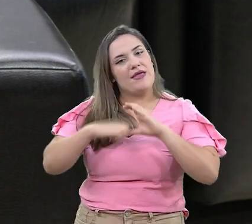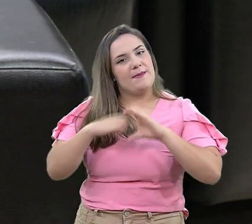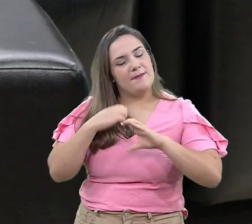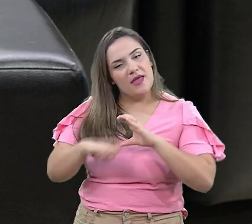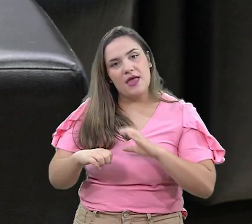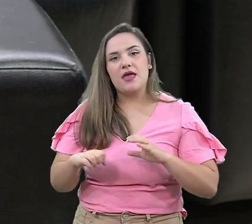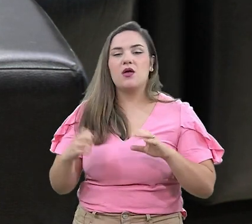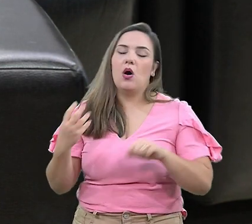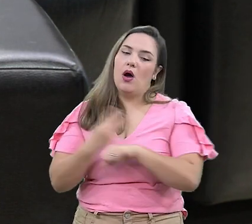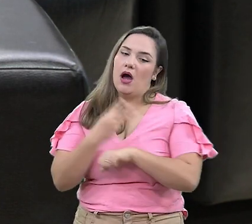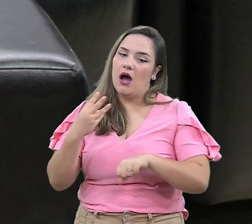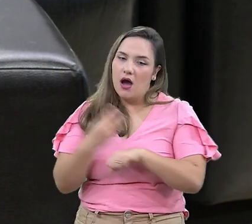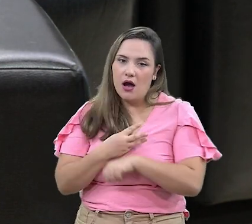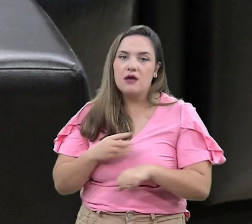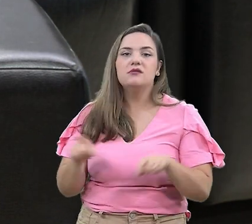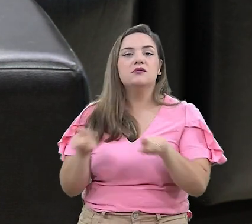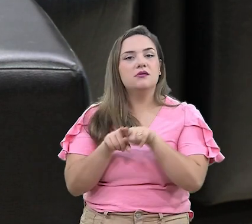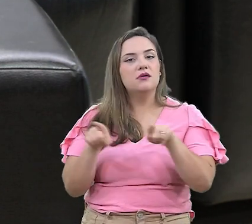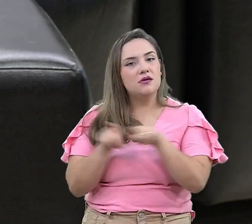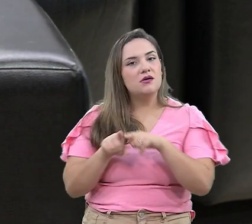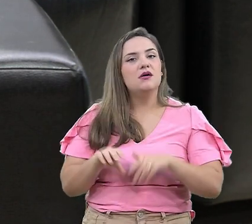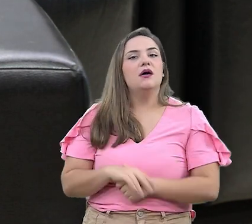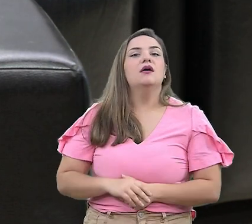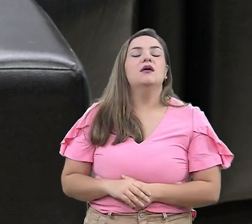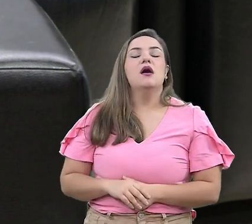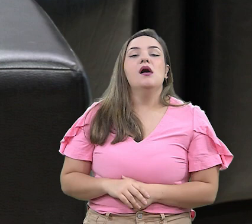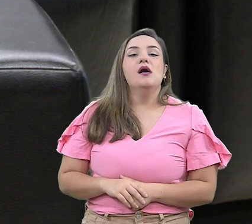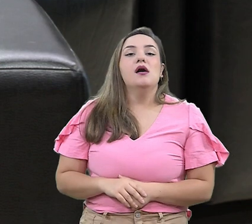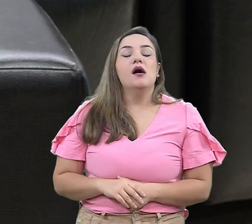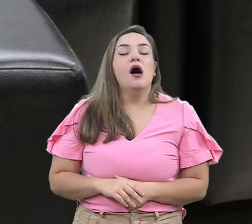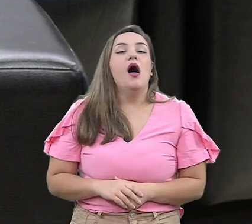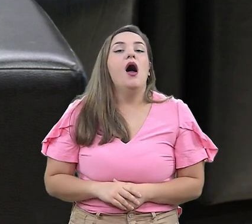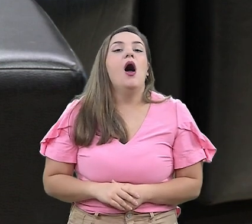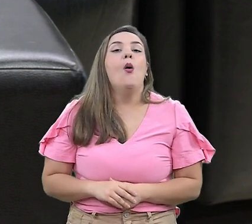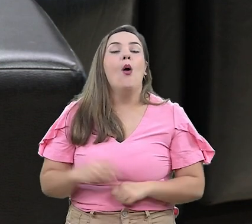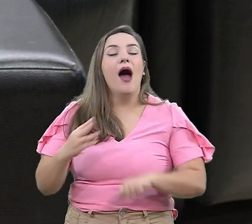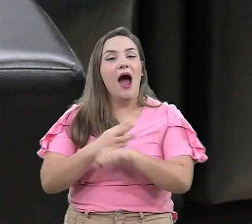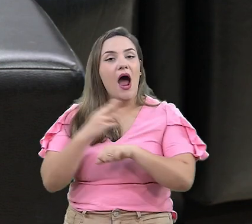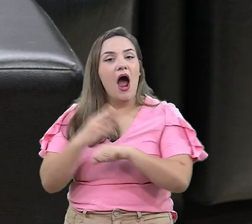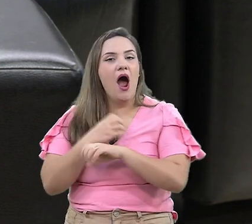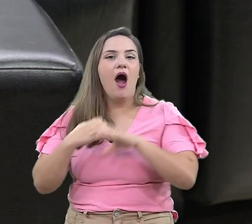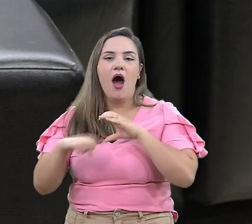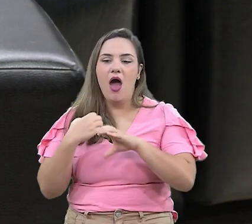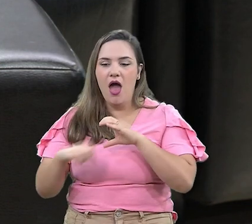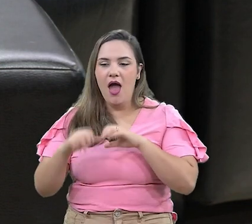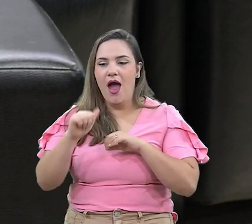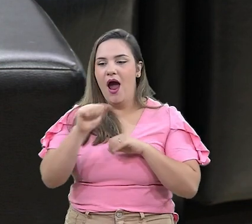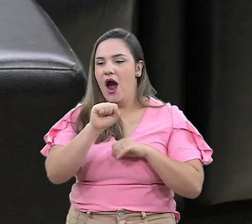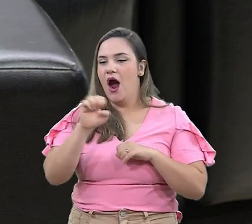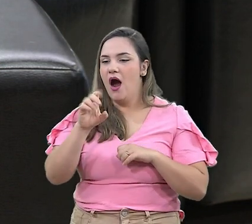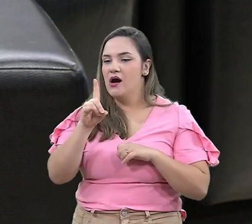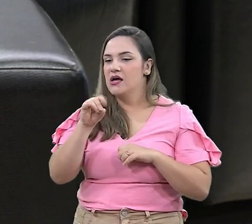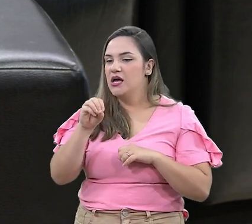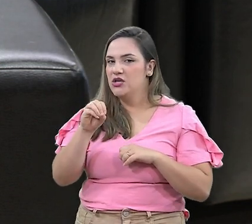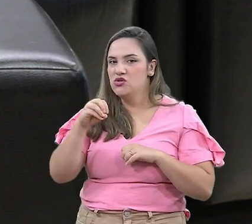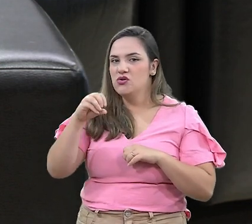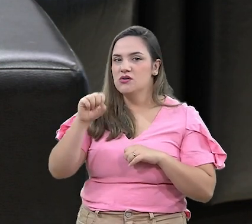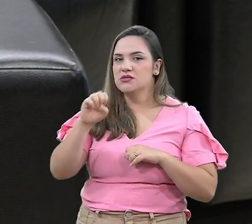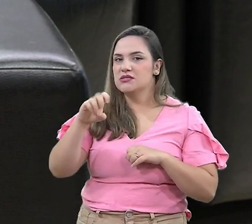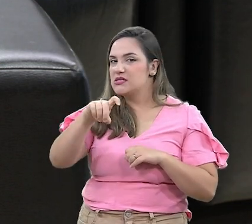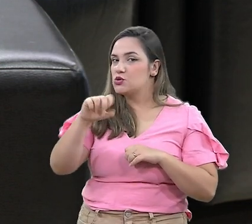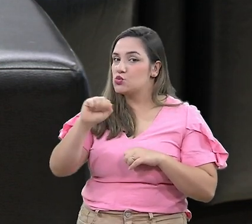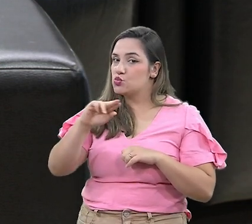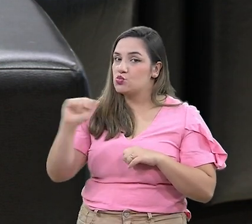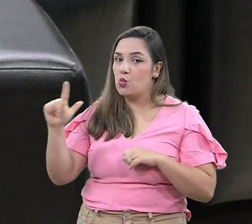em e-mails, WhatsApp, e o WhatsApp e e-mails na questão do assédio sexual, às vezes pode ser uma